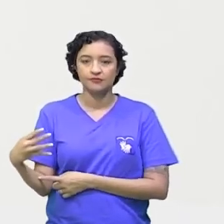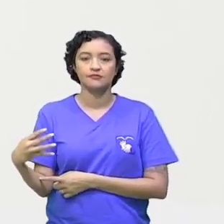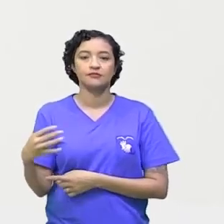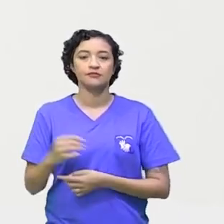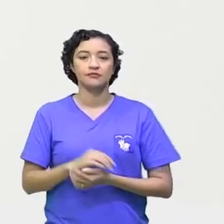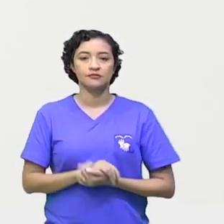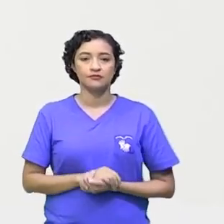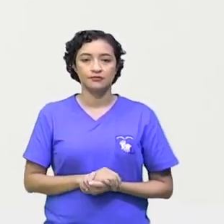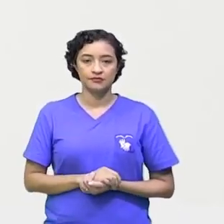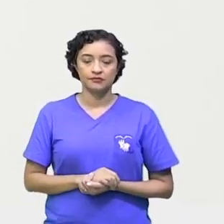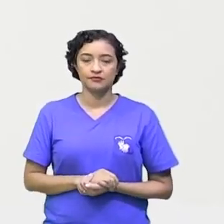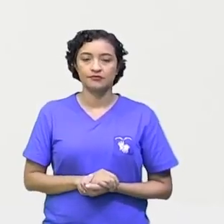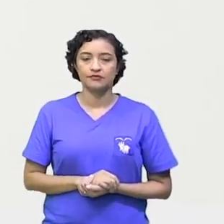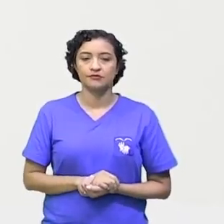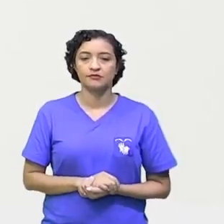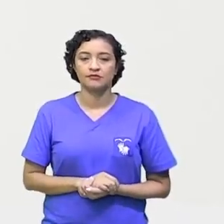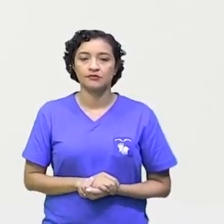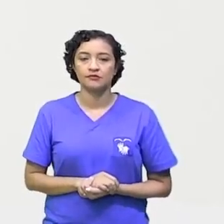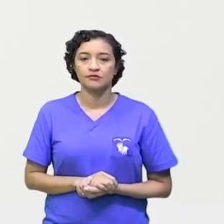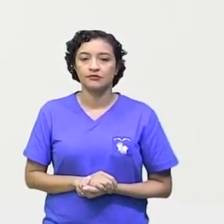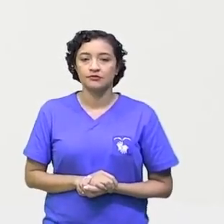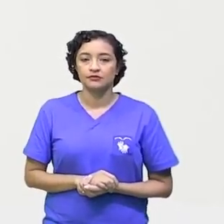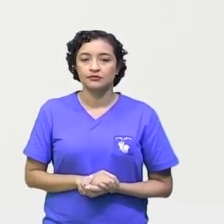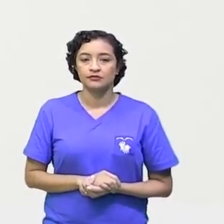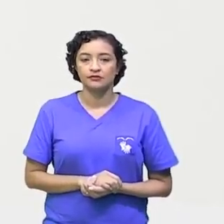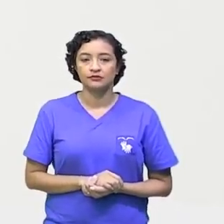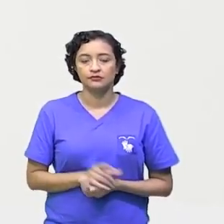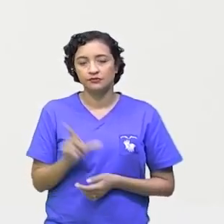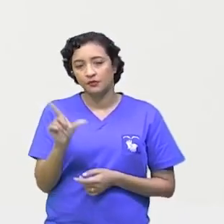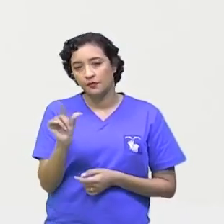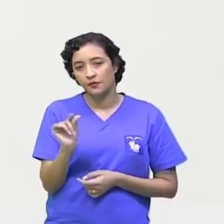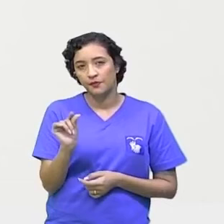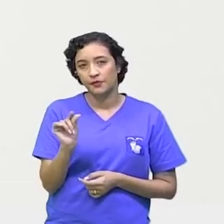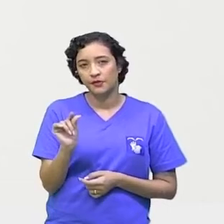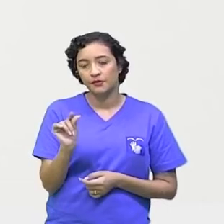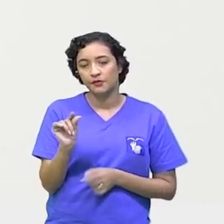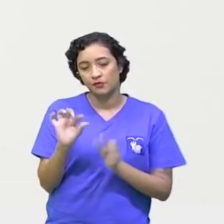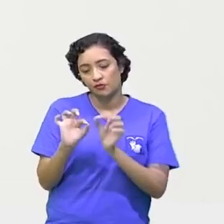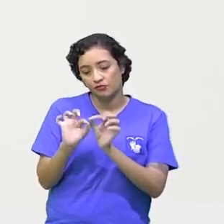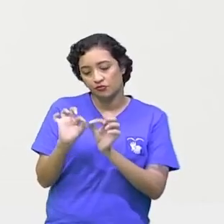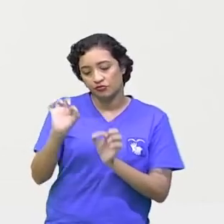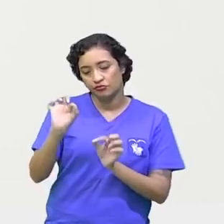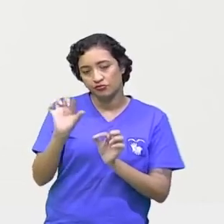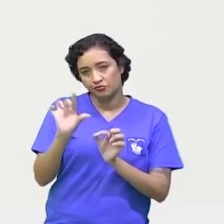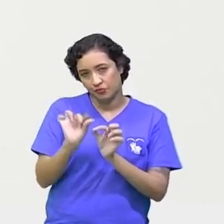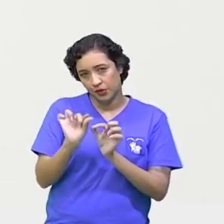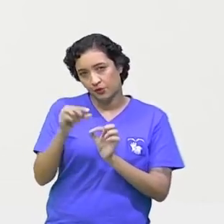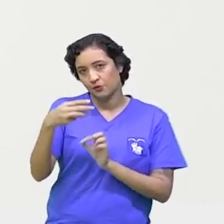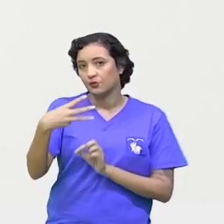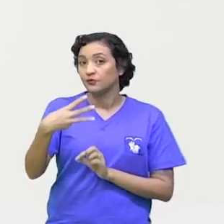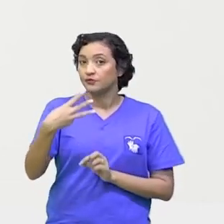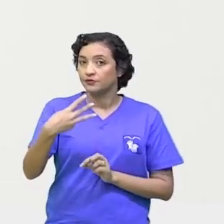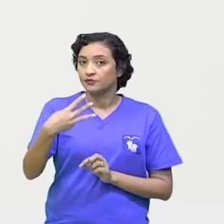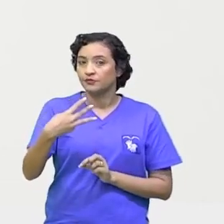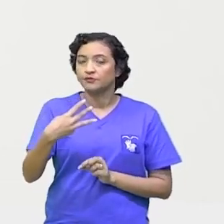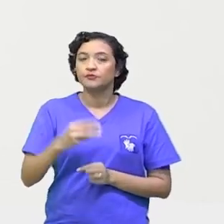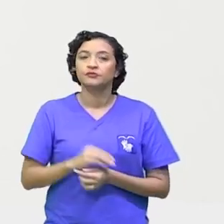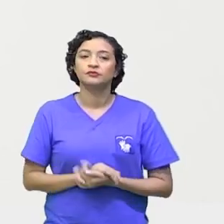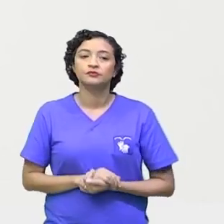4, 4 e 4. O lado menor do retângulo, vale quanto, gente?